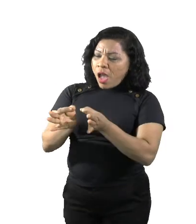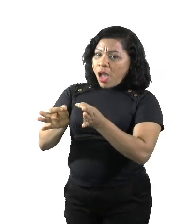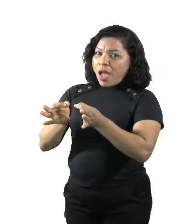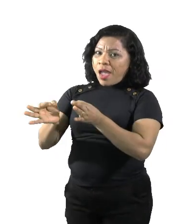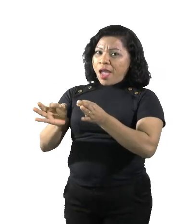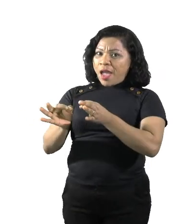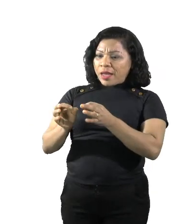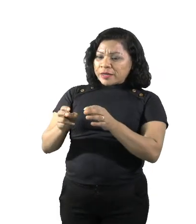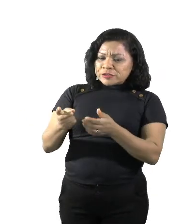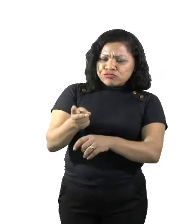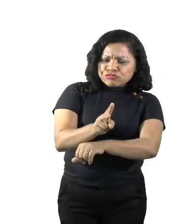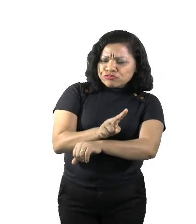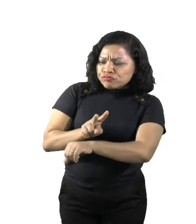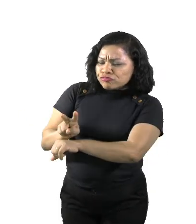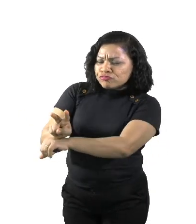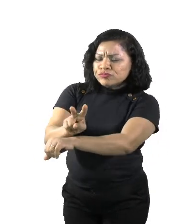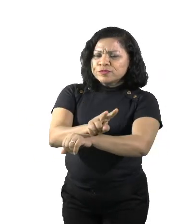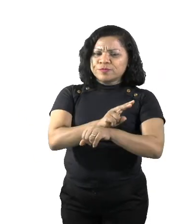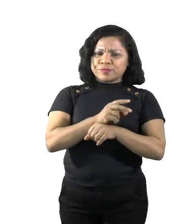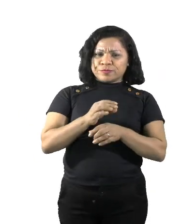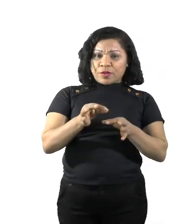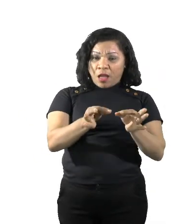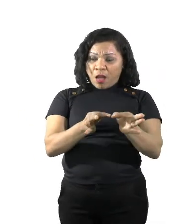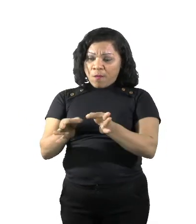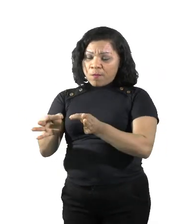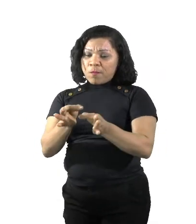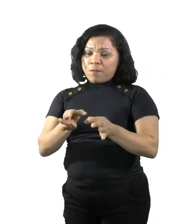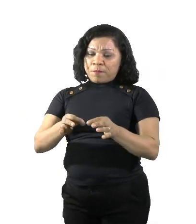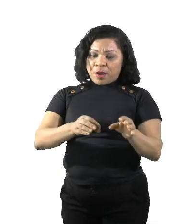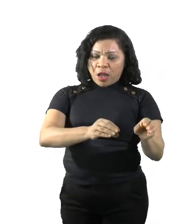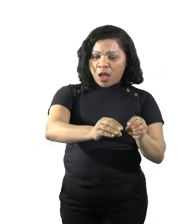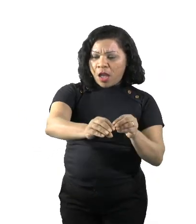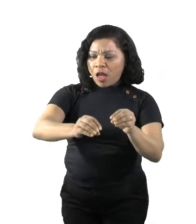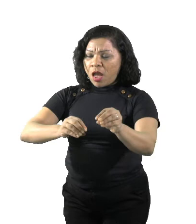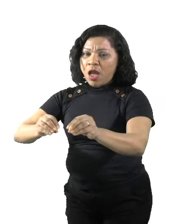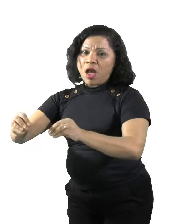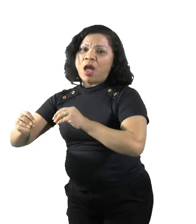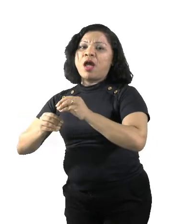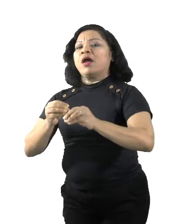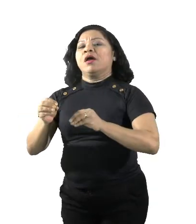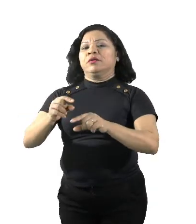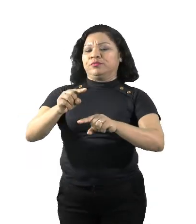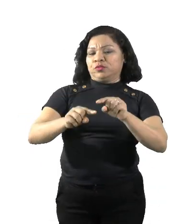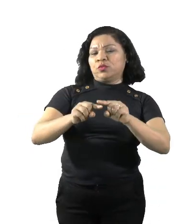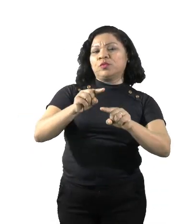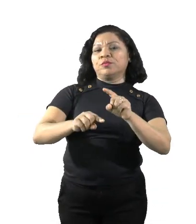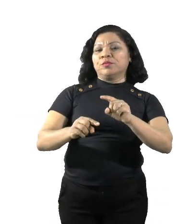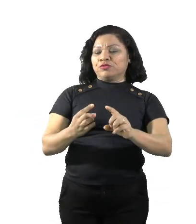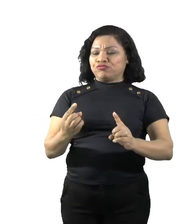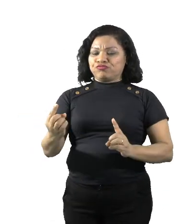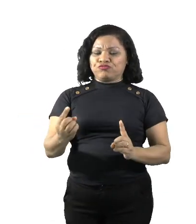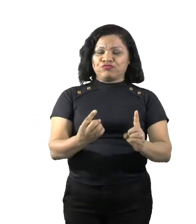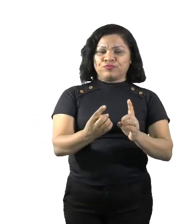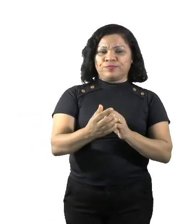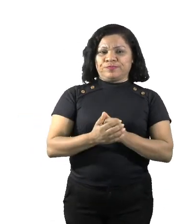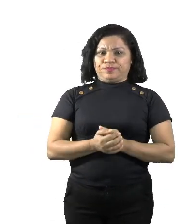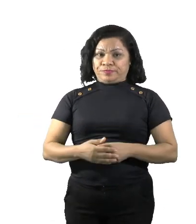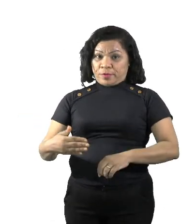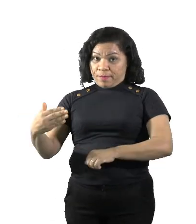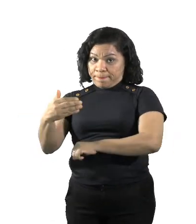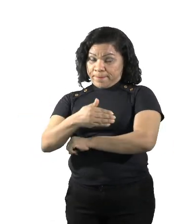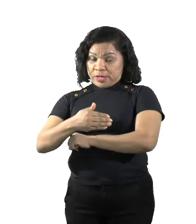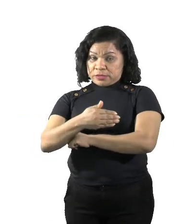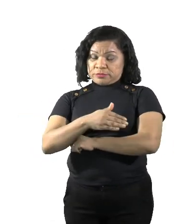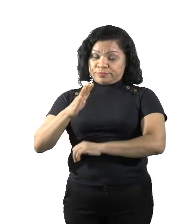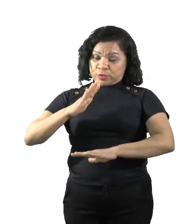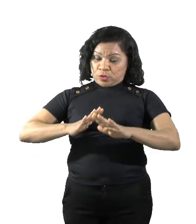por meio de experiências de deslocamentos de si e dos objetos. Participar do cuidado do